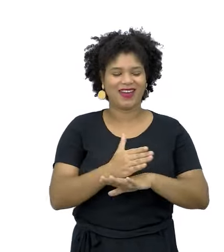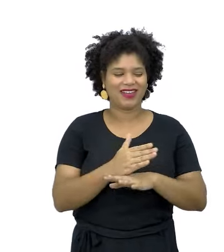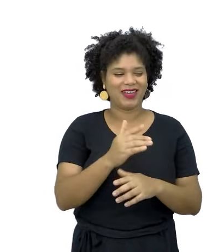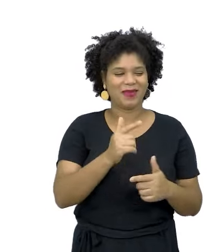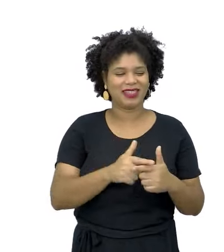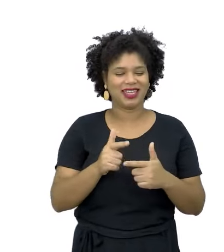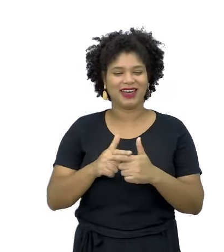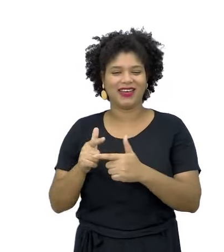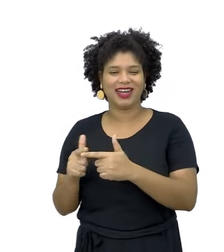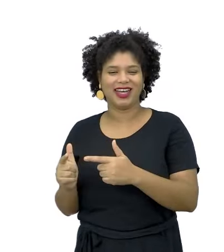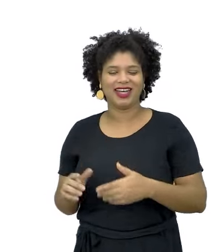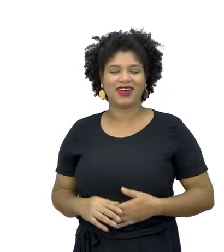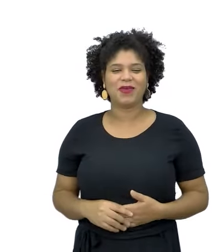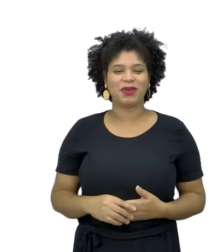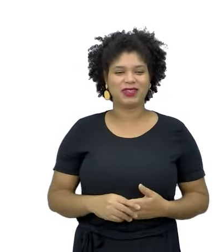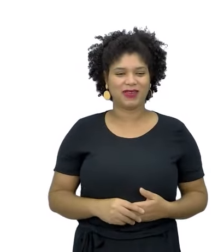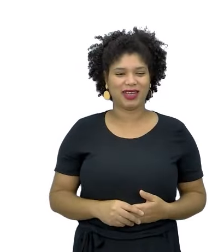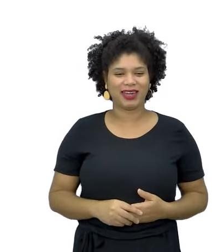segundo